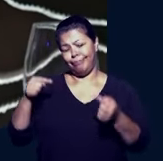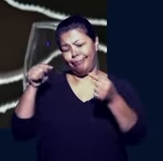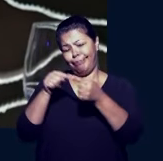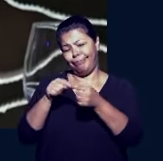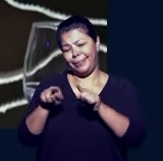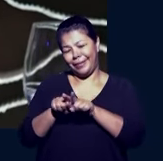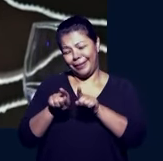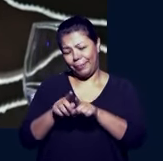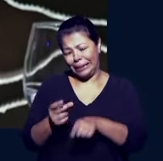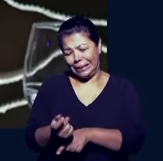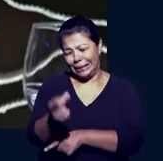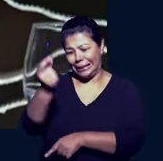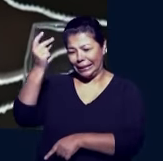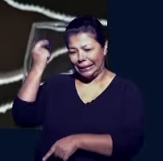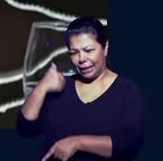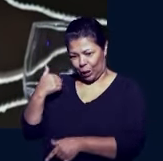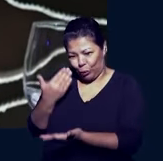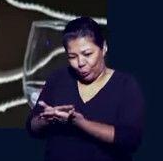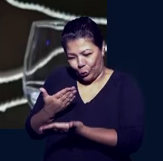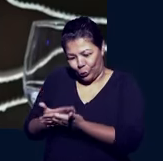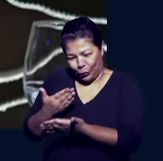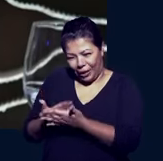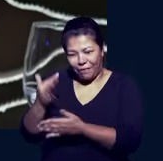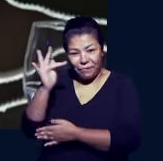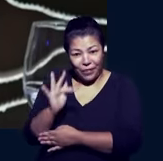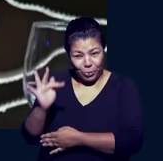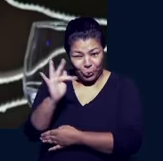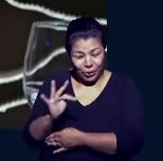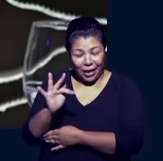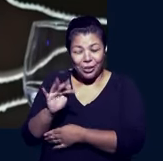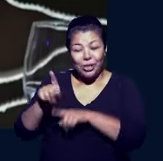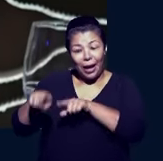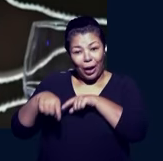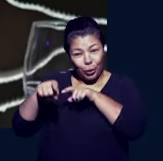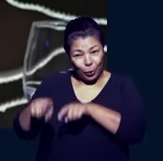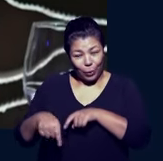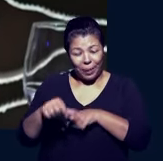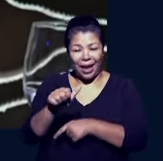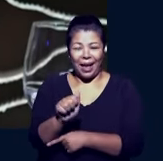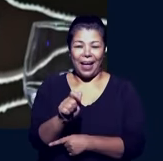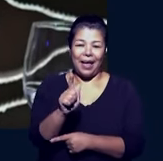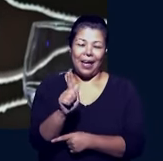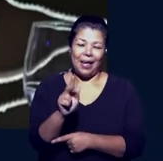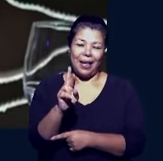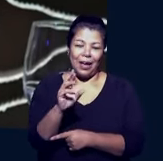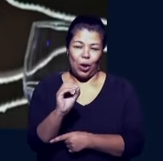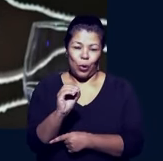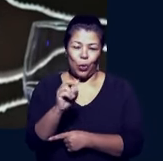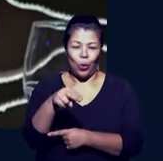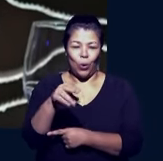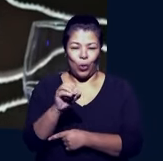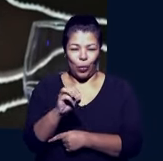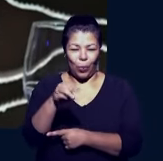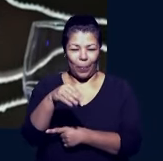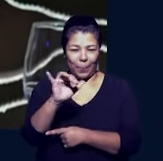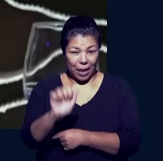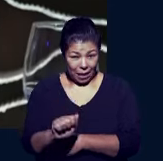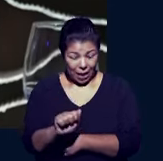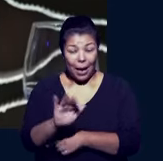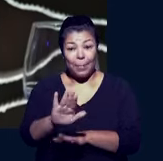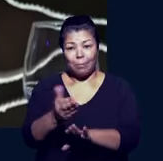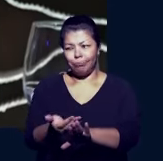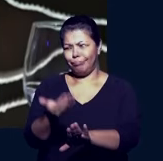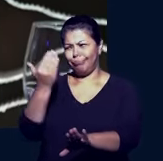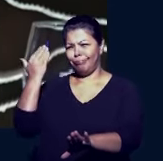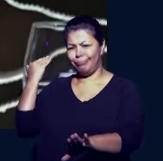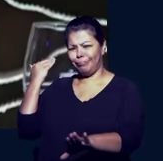eu eu estudei agronomia e quando eu me formei a gente mal fala em soja era pouca gente que plantava soja ó que eu não